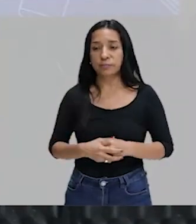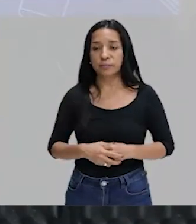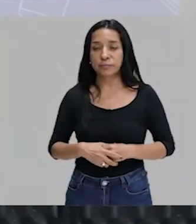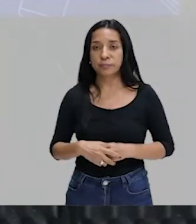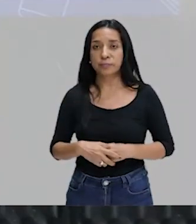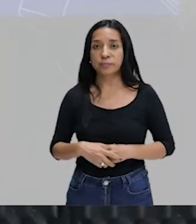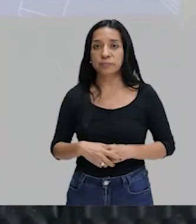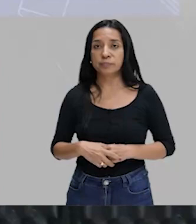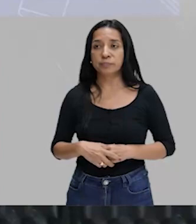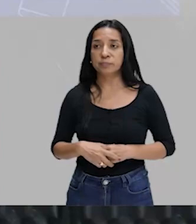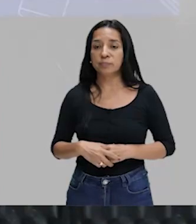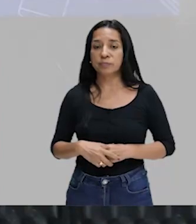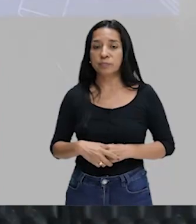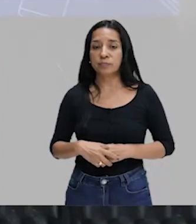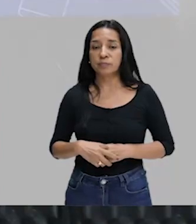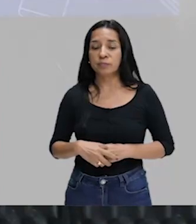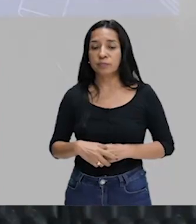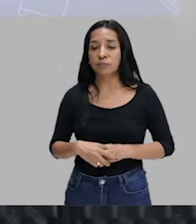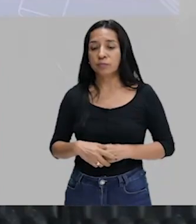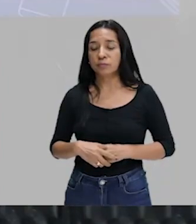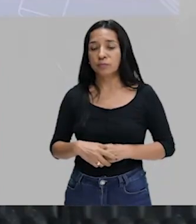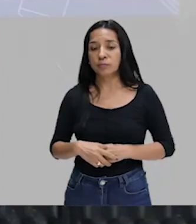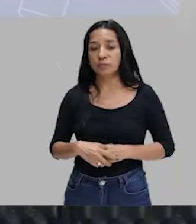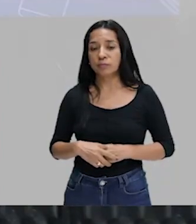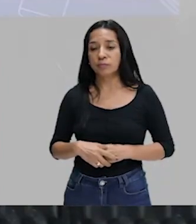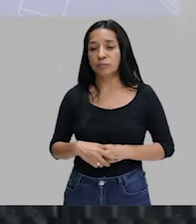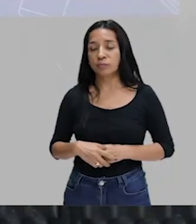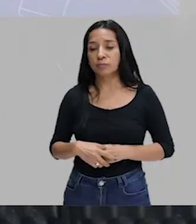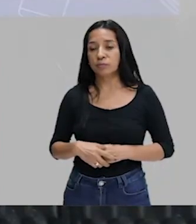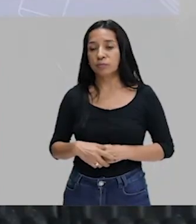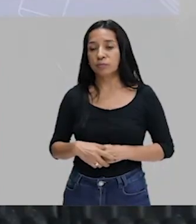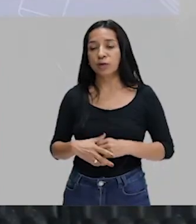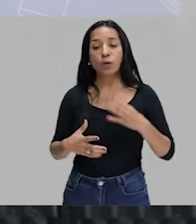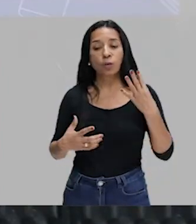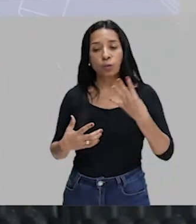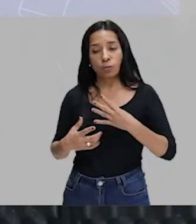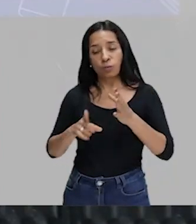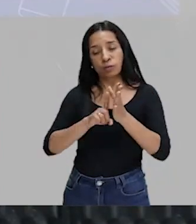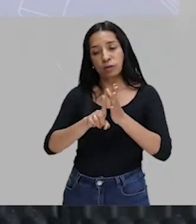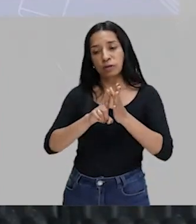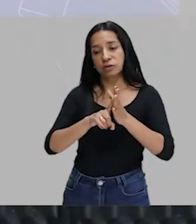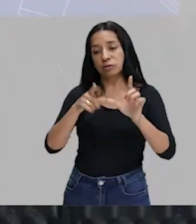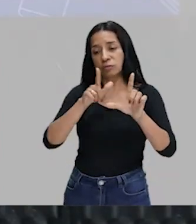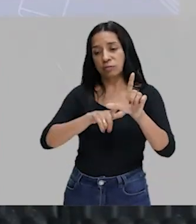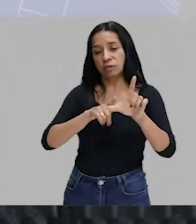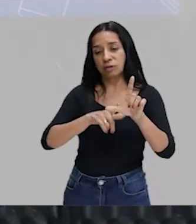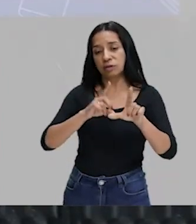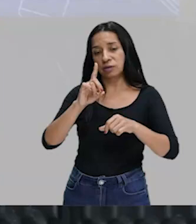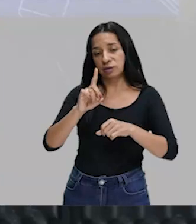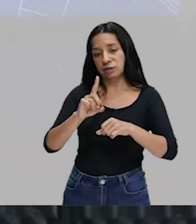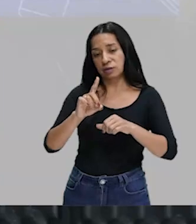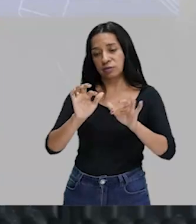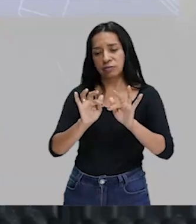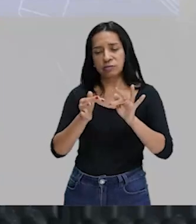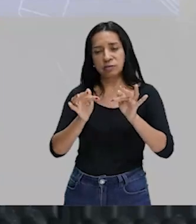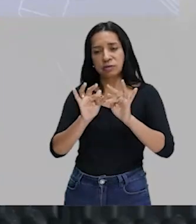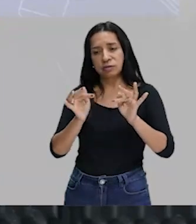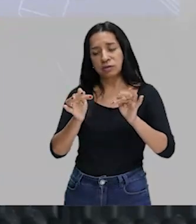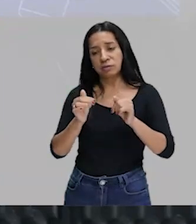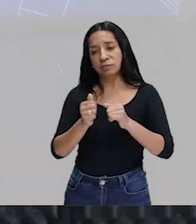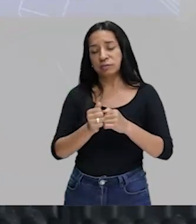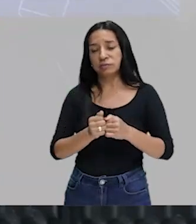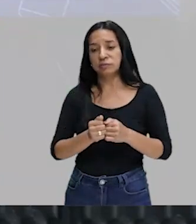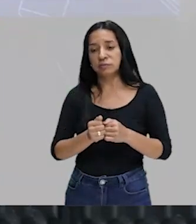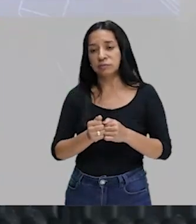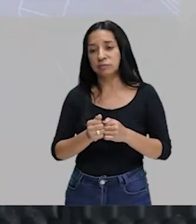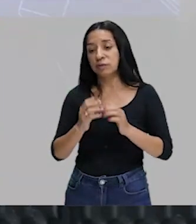Então, quarta questão, resposta letra D, né? Bem simples, né, gente? Então, para